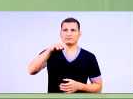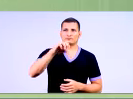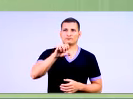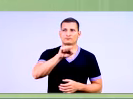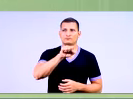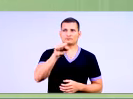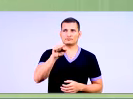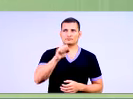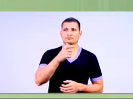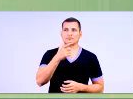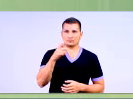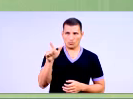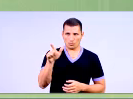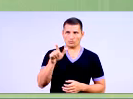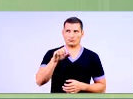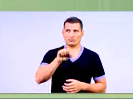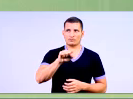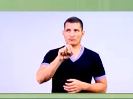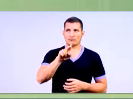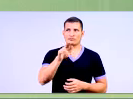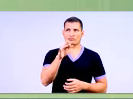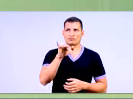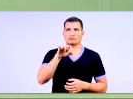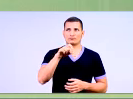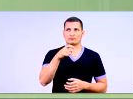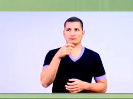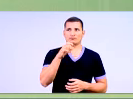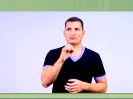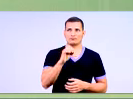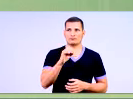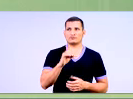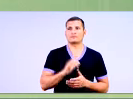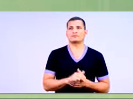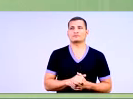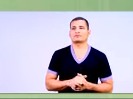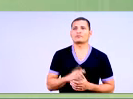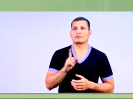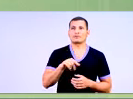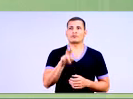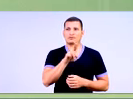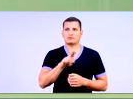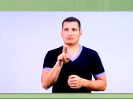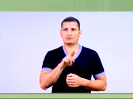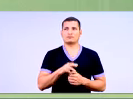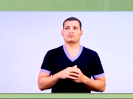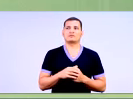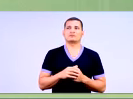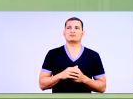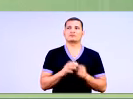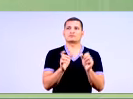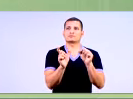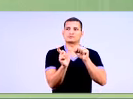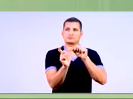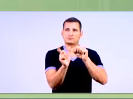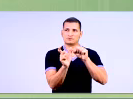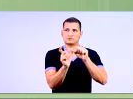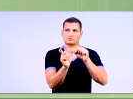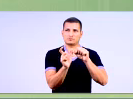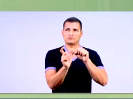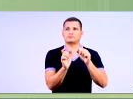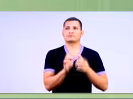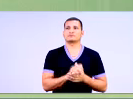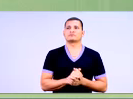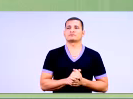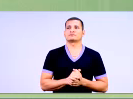que dá, né, faz com que ele seja utilizado em substantivos abstratos. Então, eu tenho happy,